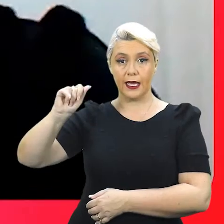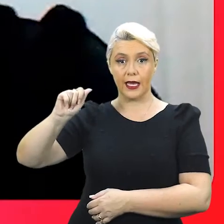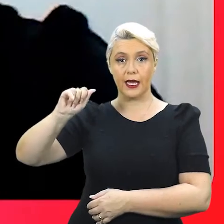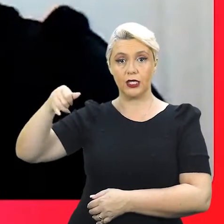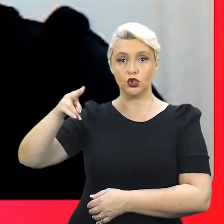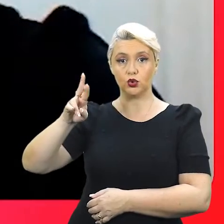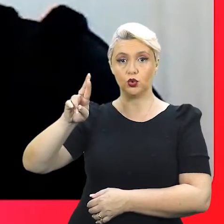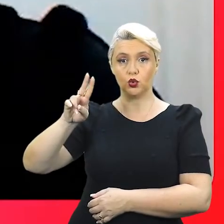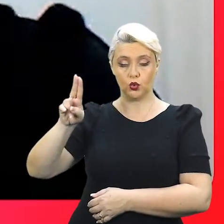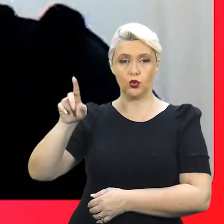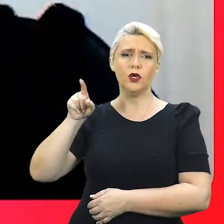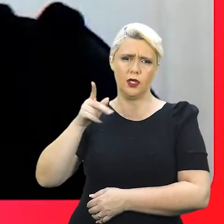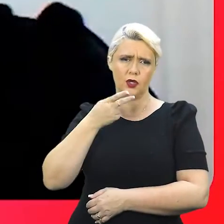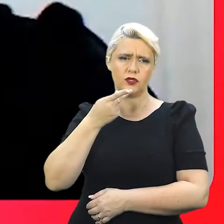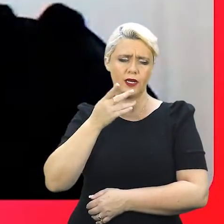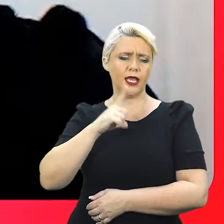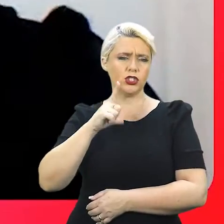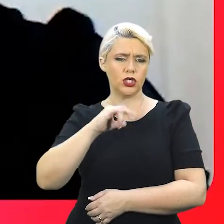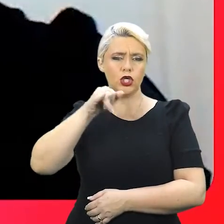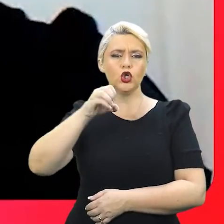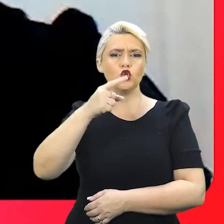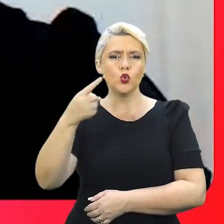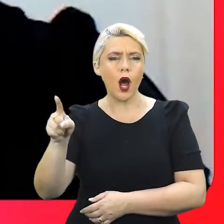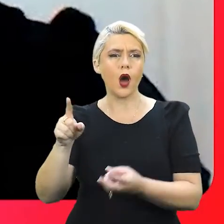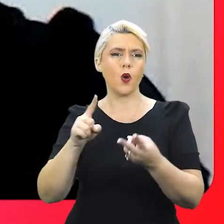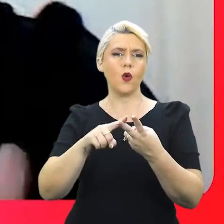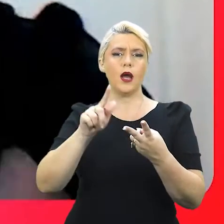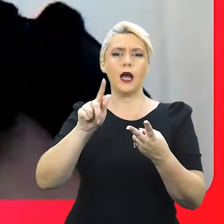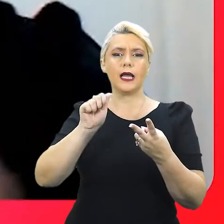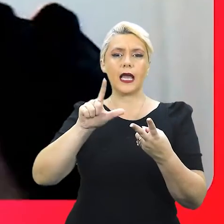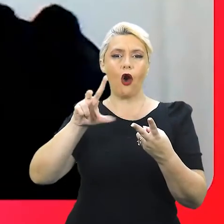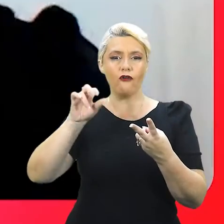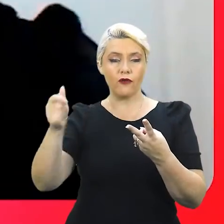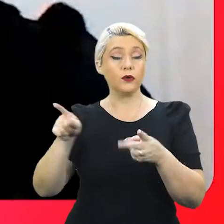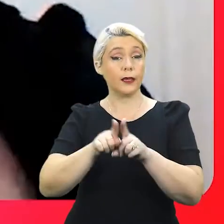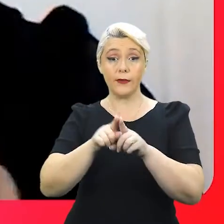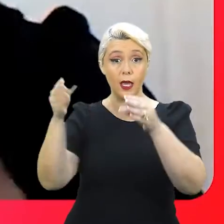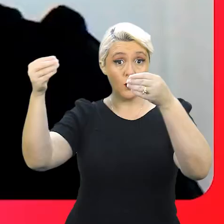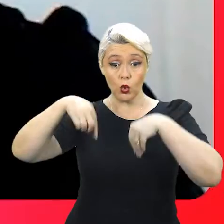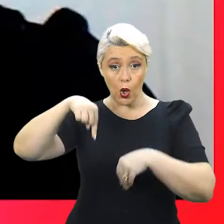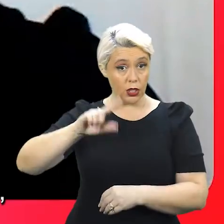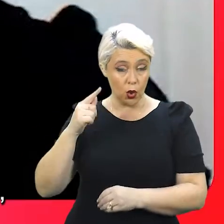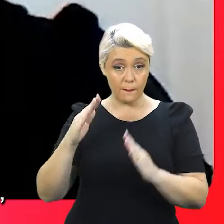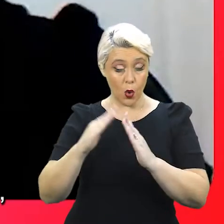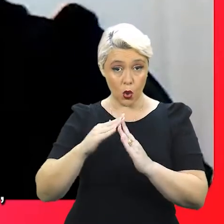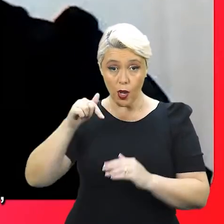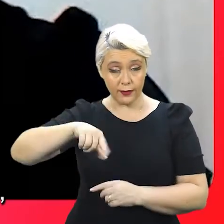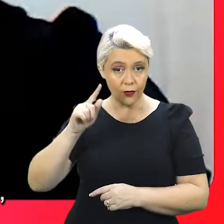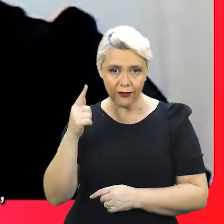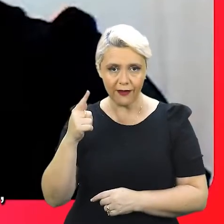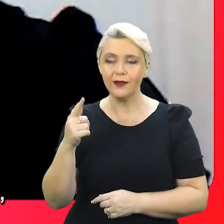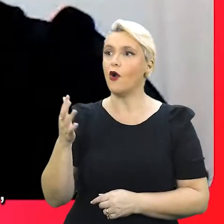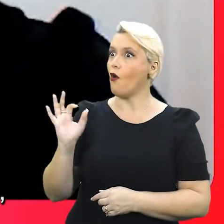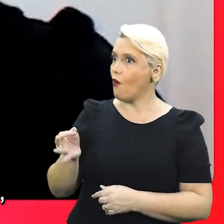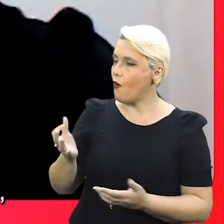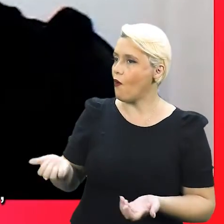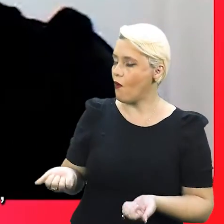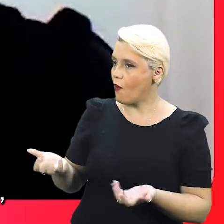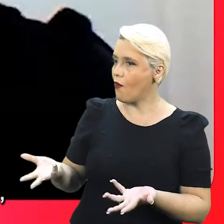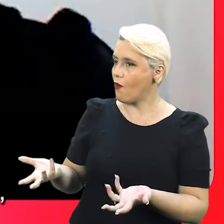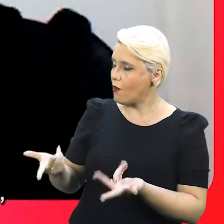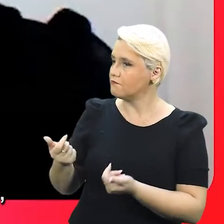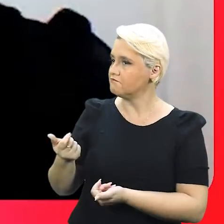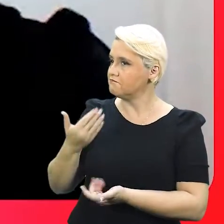ter João Saldanha, Galvão Bueno, que também foi para Goiânia, morou em Goiânia, Olha aí, com a gente. primeira esposa